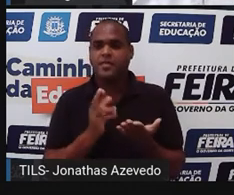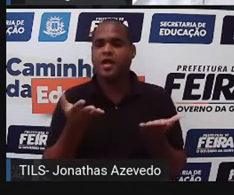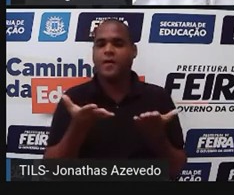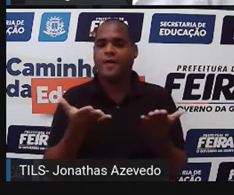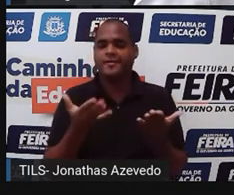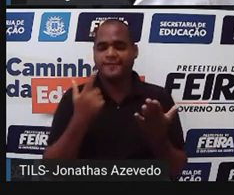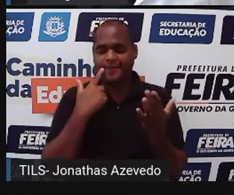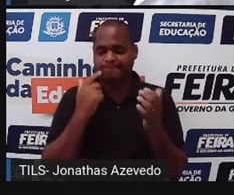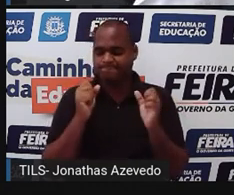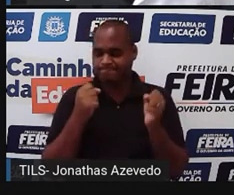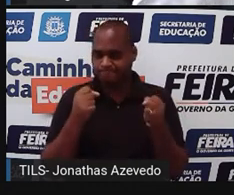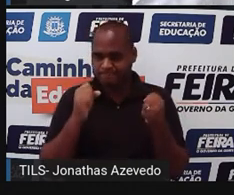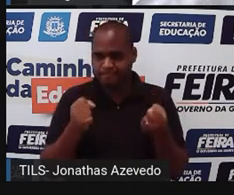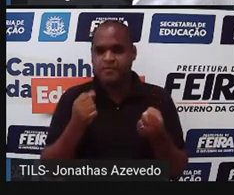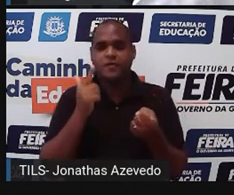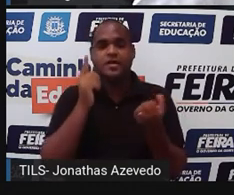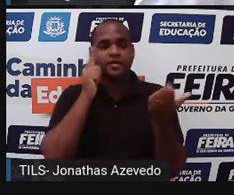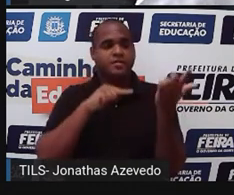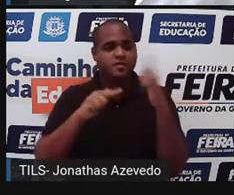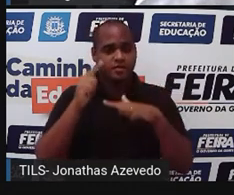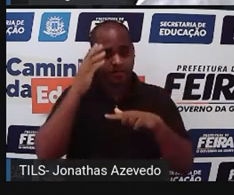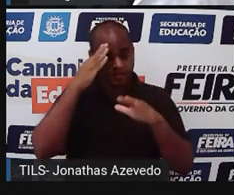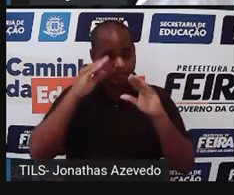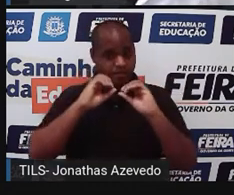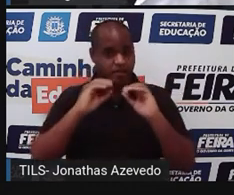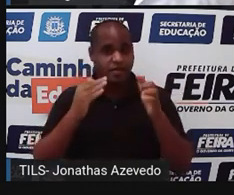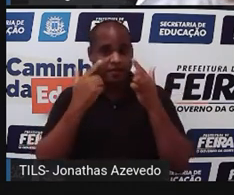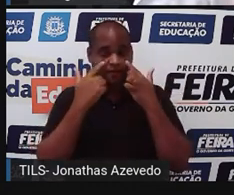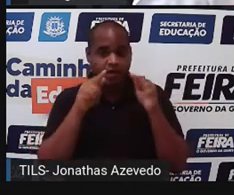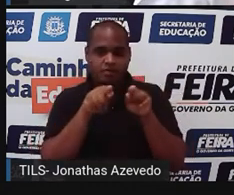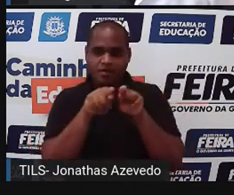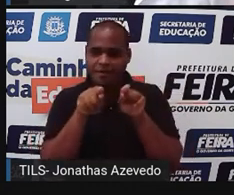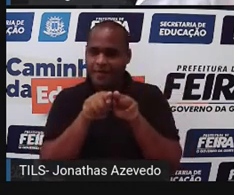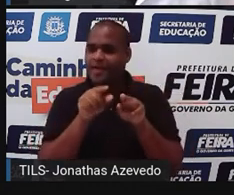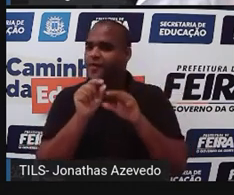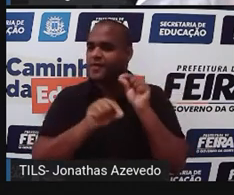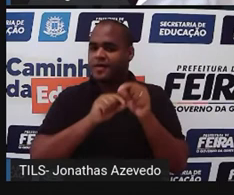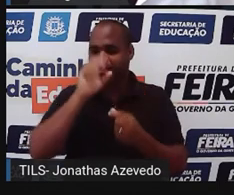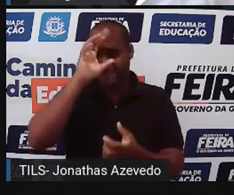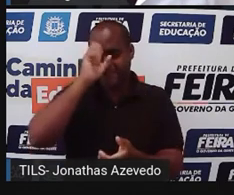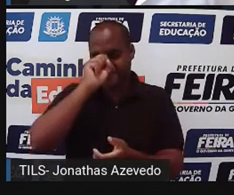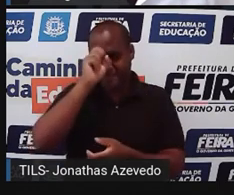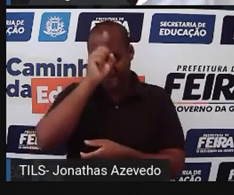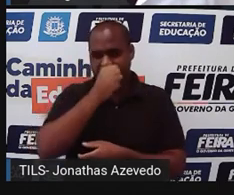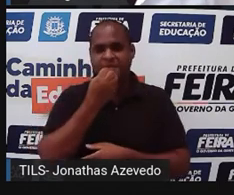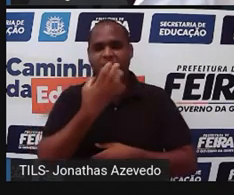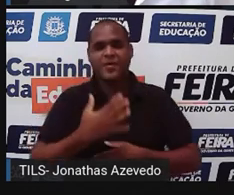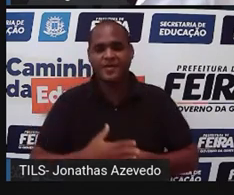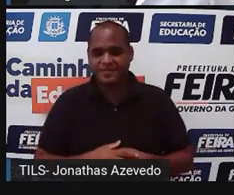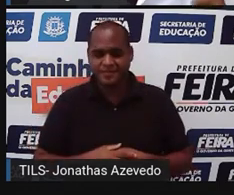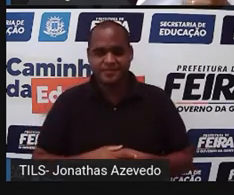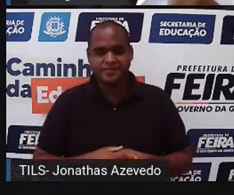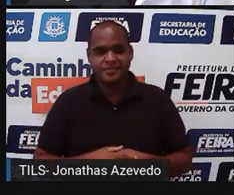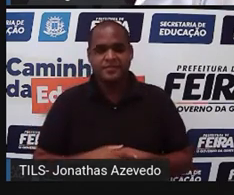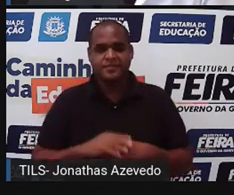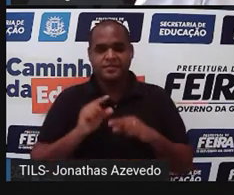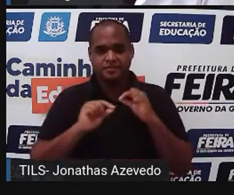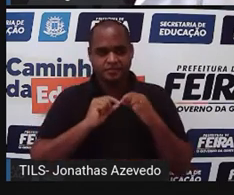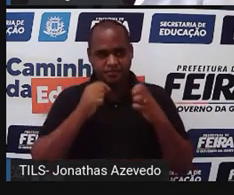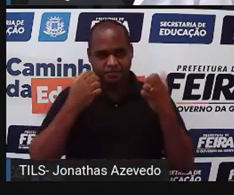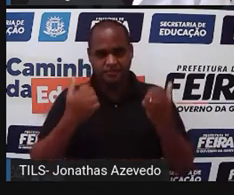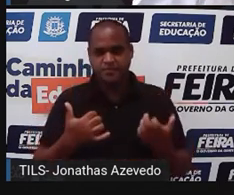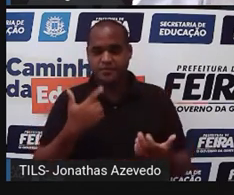exercitar isso que a gente acabou de entender que a gente acabou de ver que a gente acabou de aprender tá bom É para gente